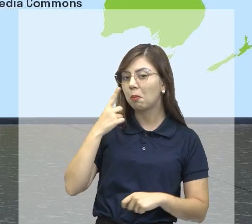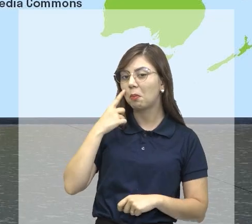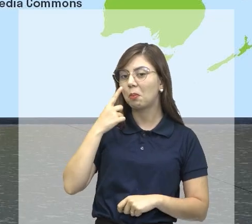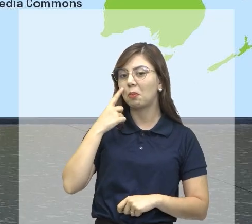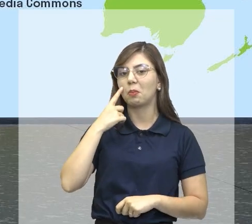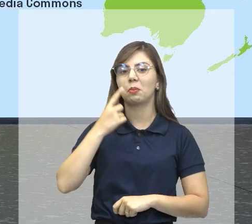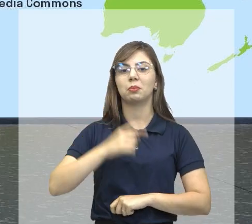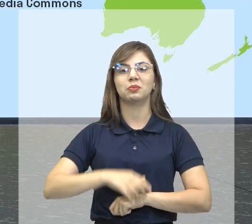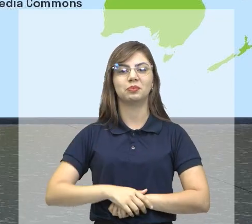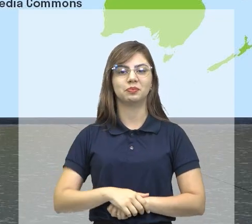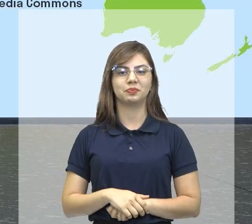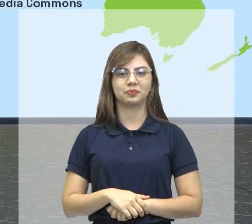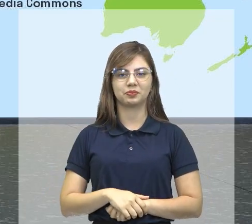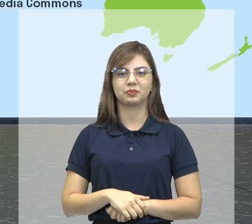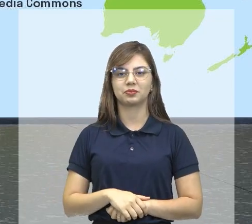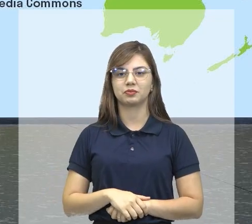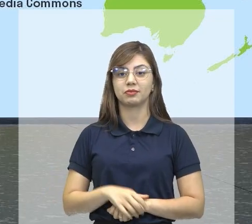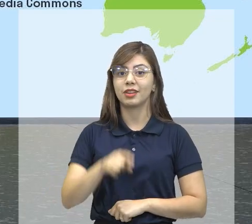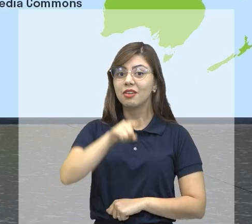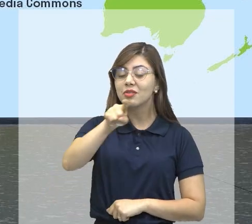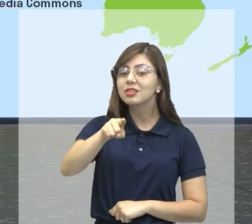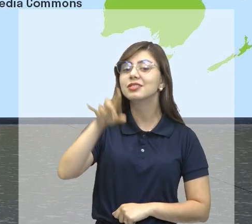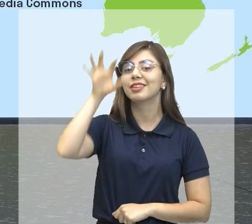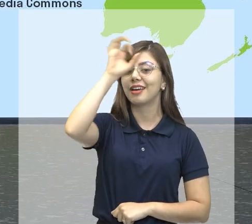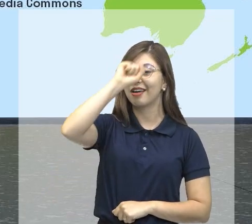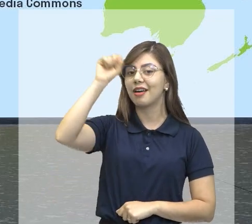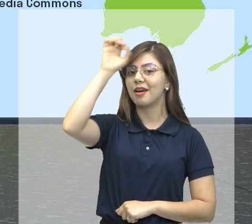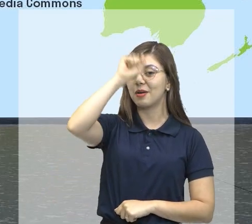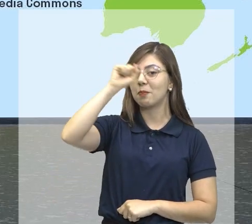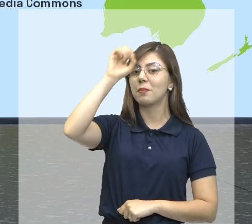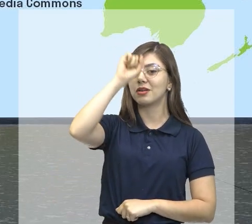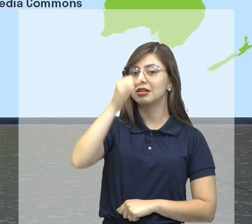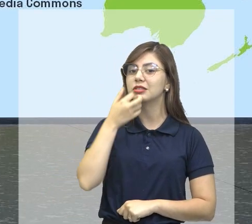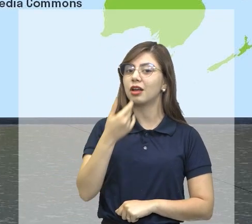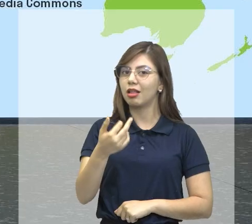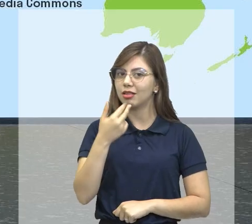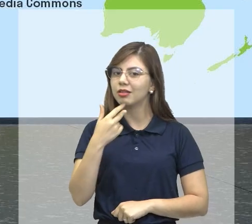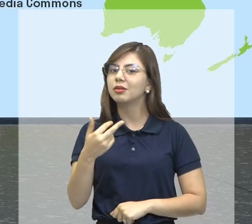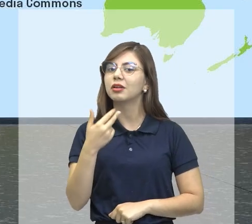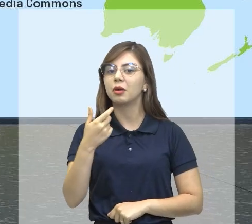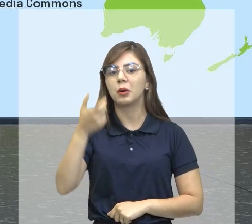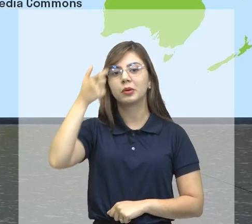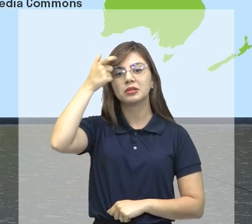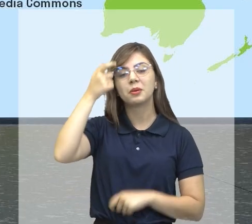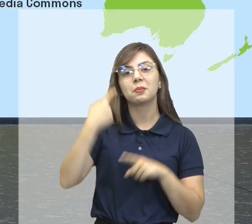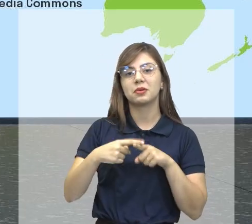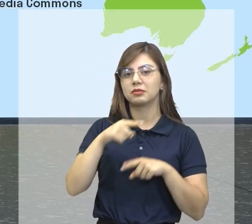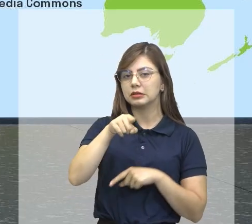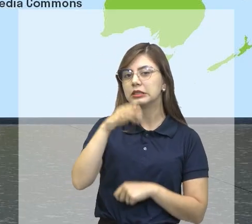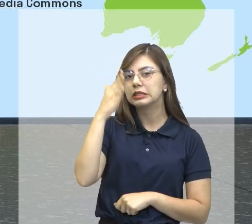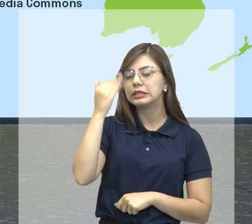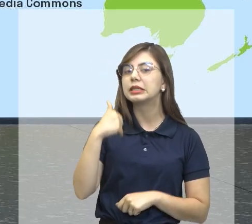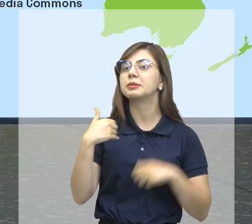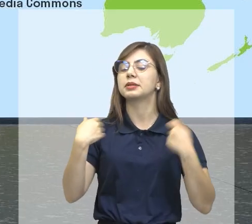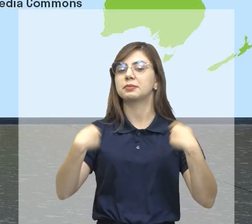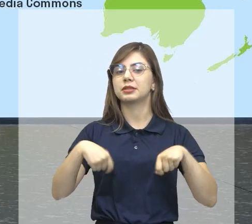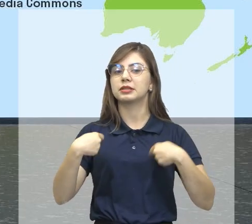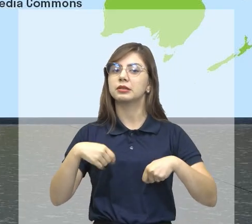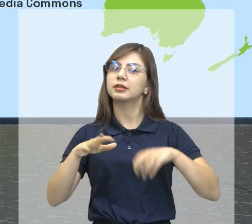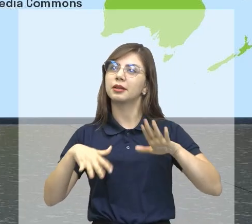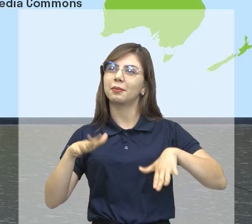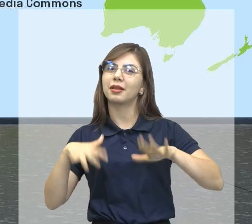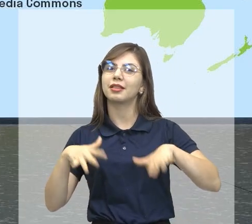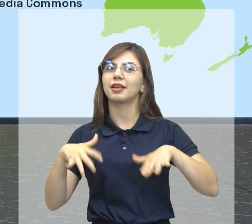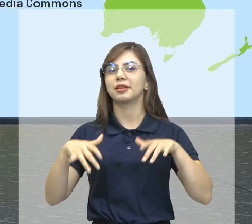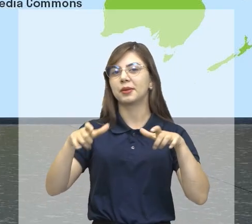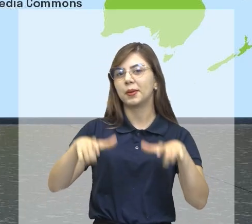continuando. Você aprende essa língua conscientemente porque precisa, né, dependendo do seu contexto,